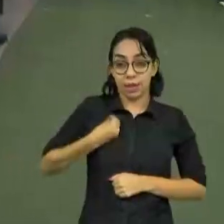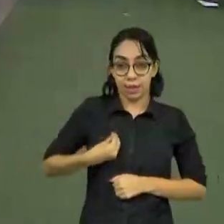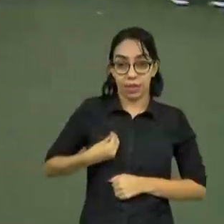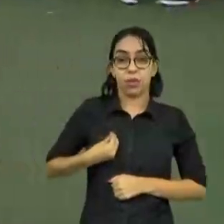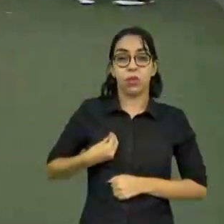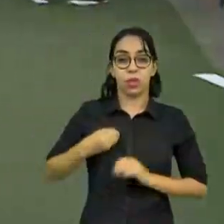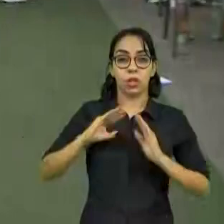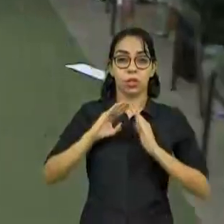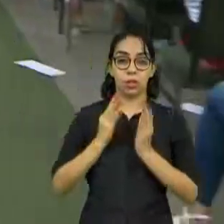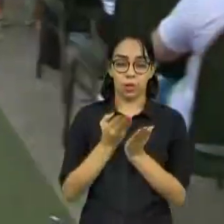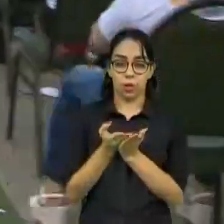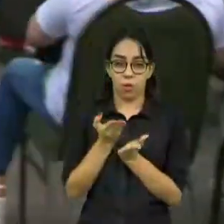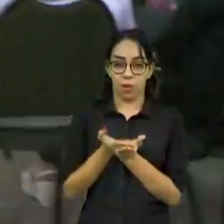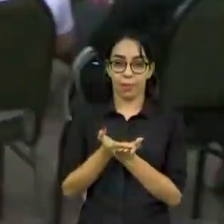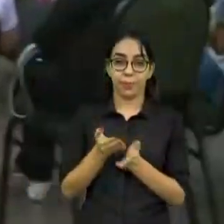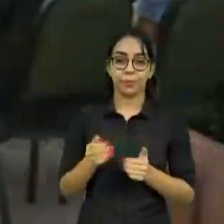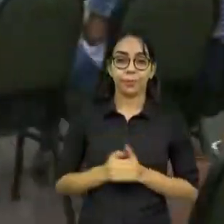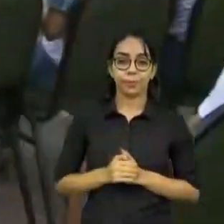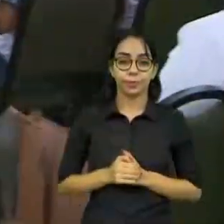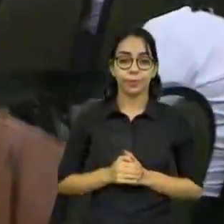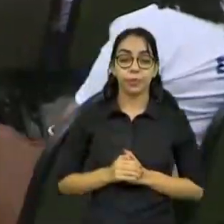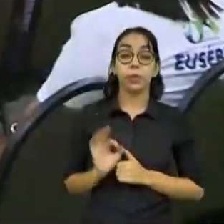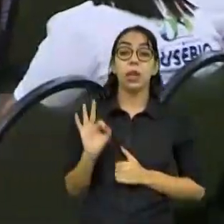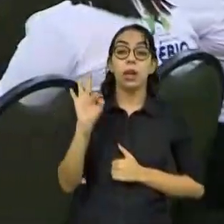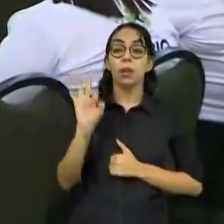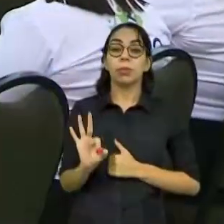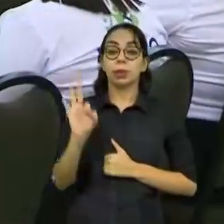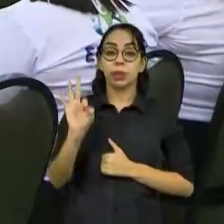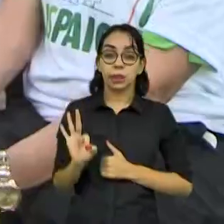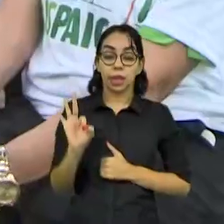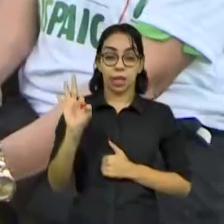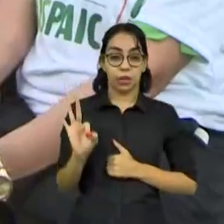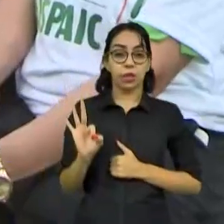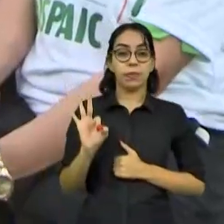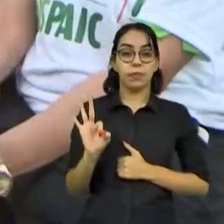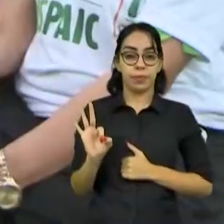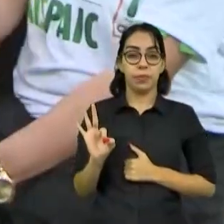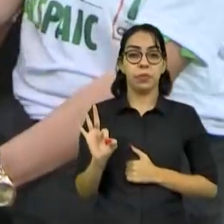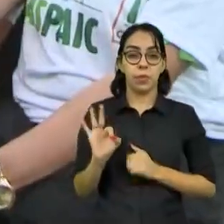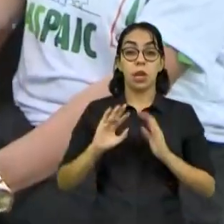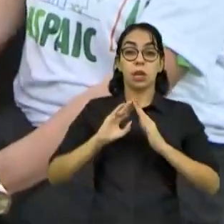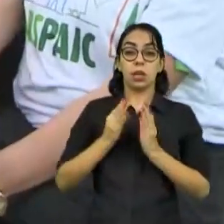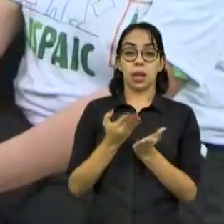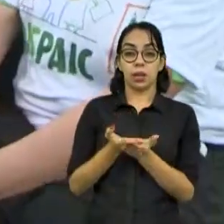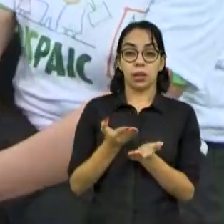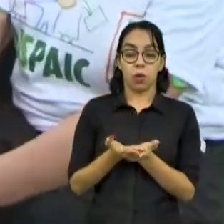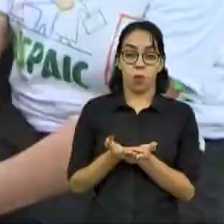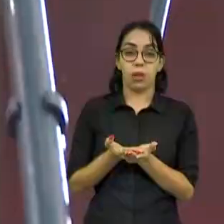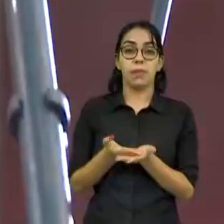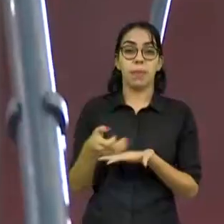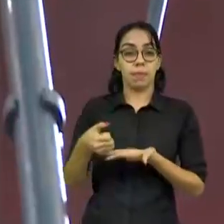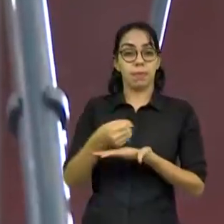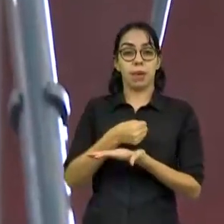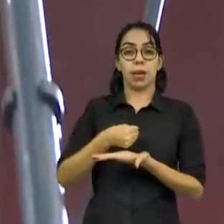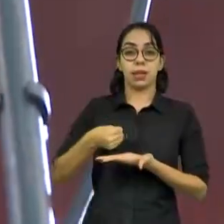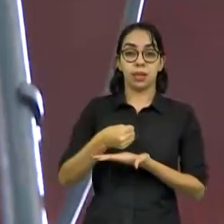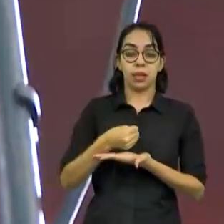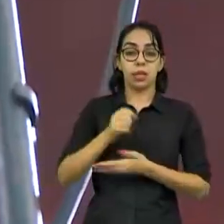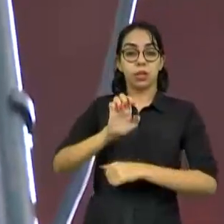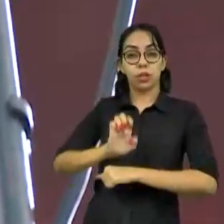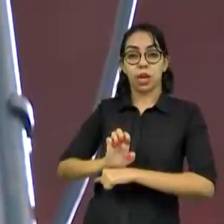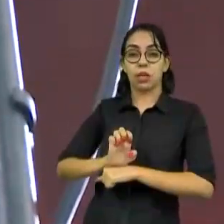de acordo com o Índice de Desenvolvimento da Educação Básica, o Ceará alcançou, em 2019, pontuação de